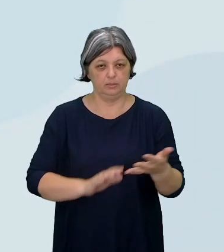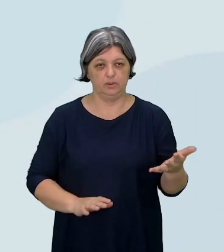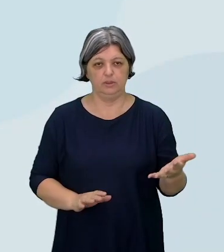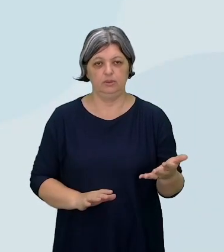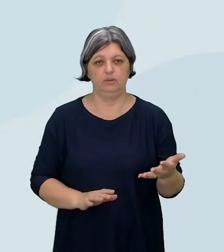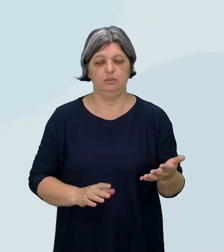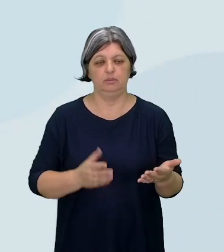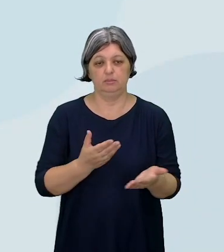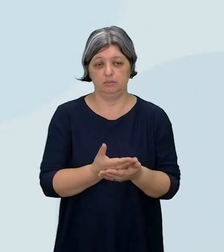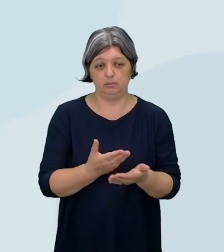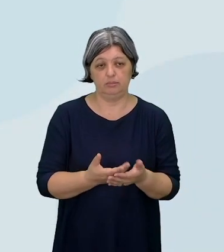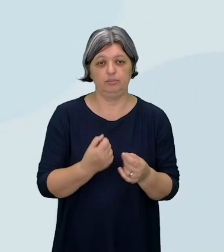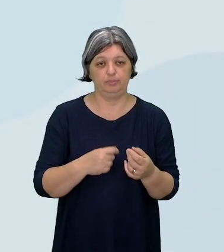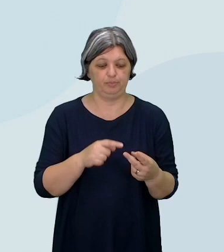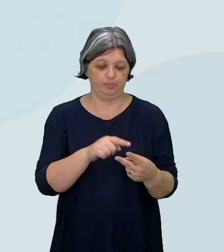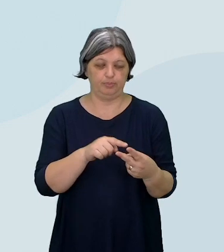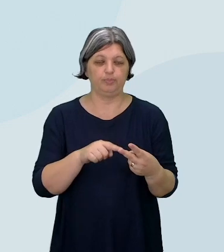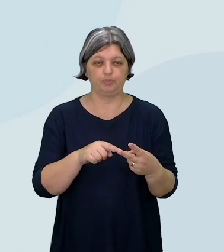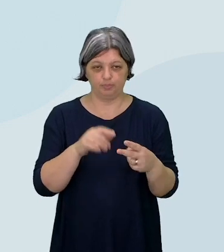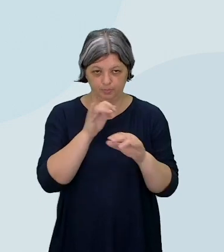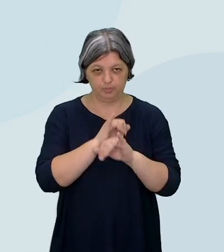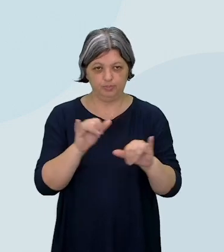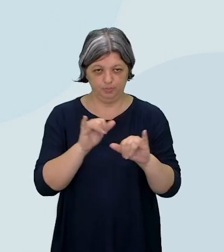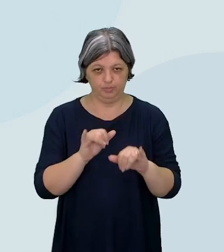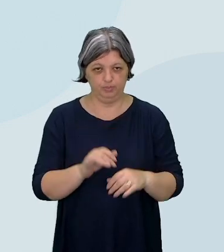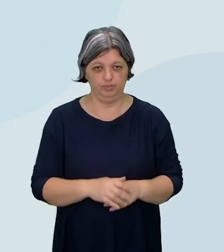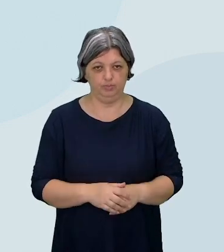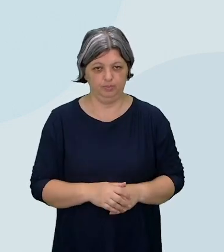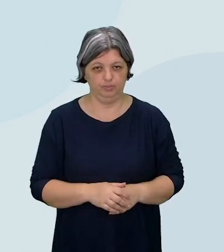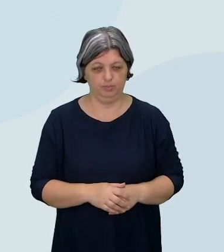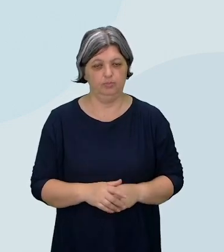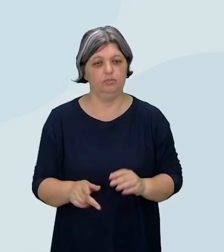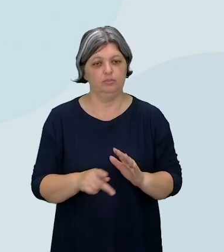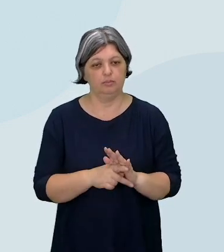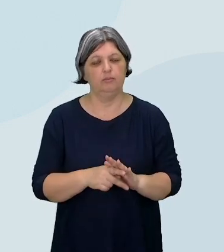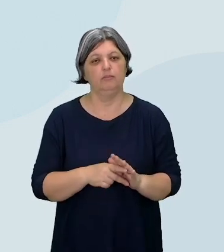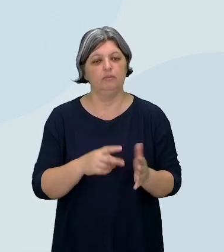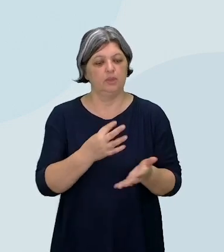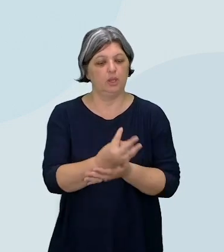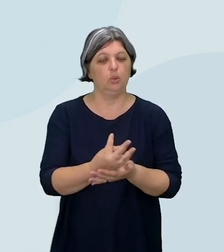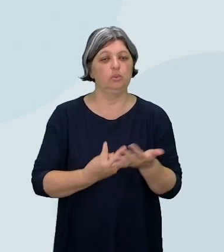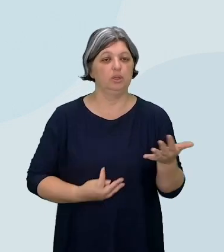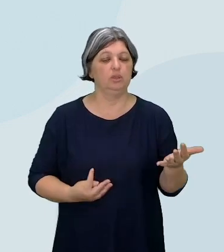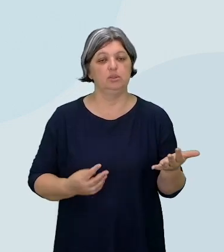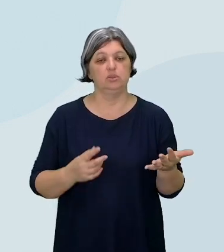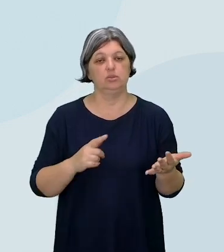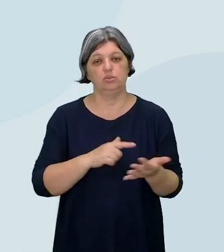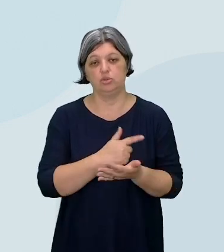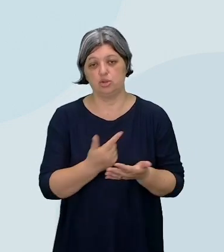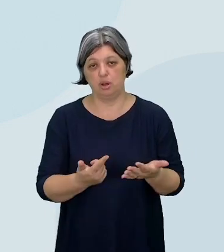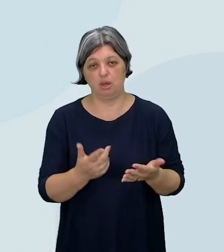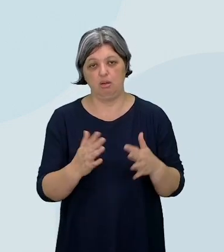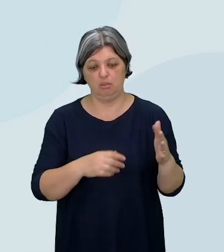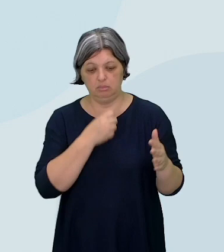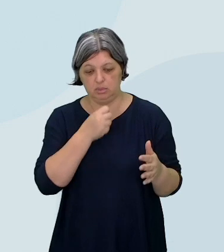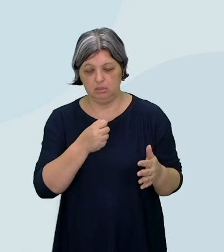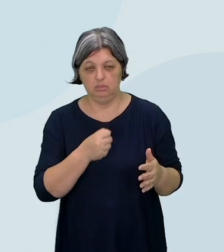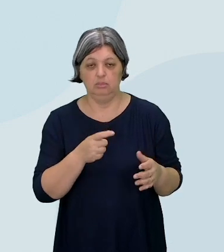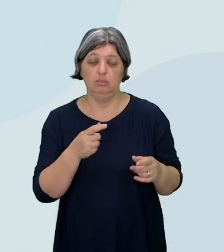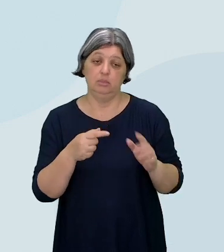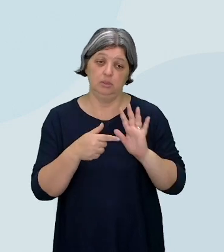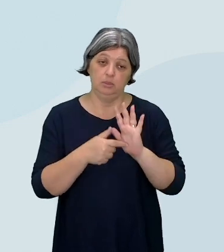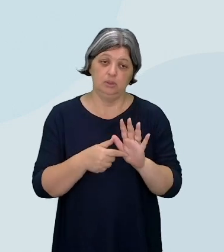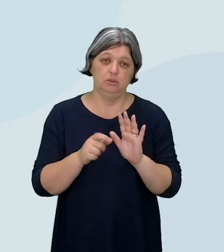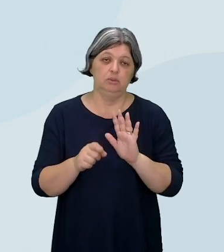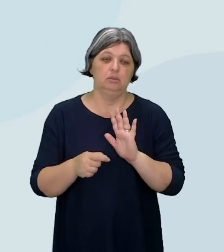aula, só que façam com essas duas notícias, né? E aí elabore um texto jornalístico que você vai apresentar